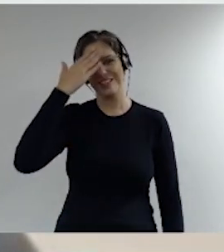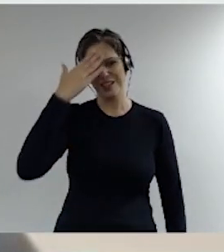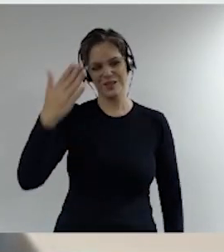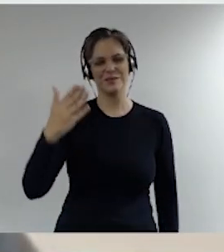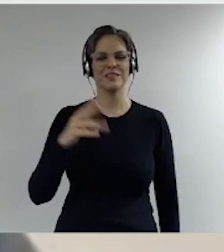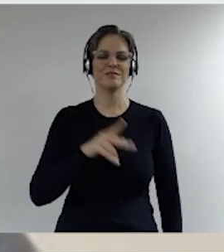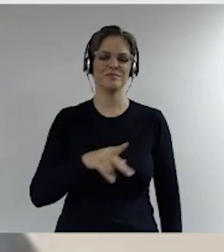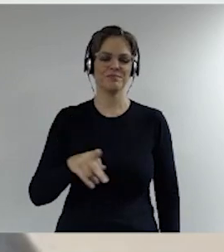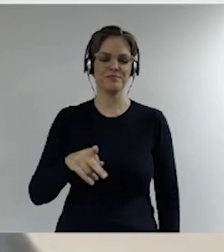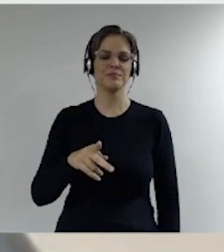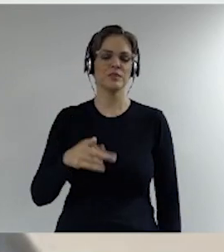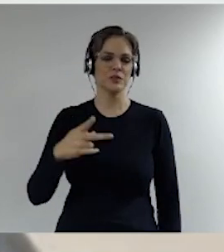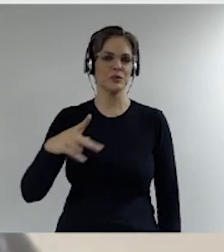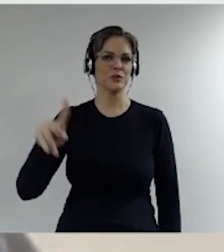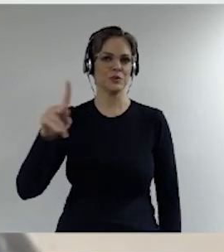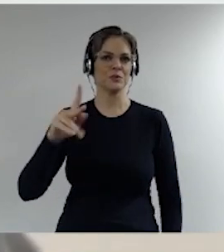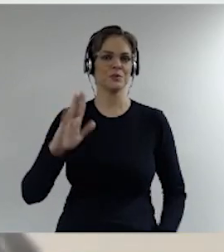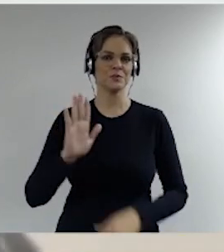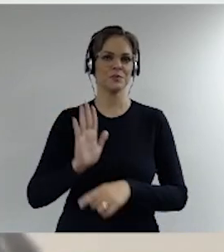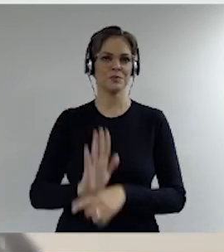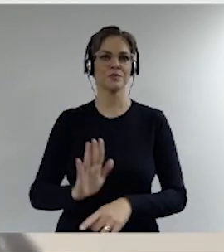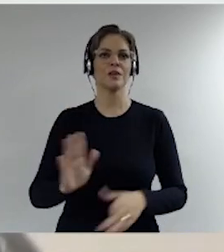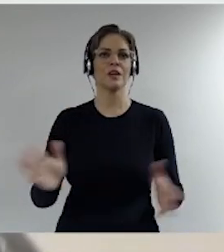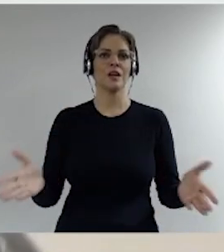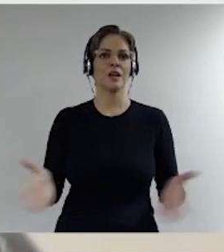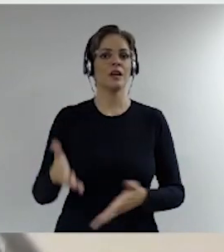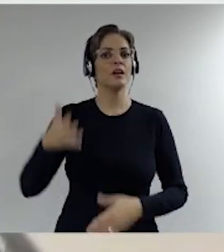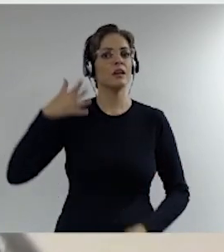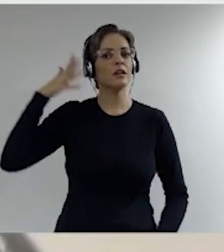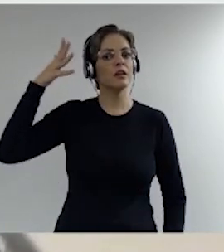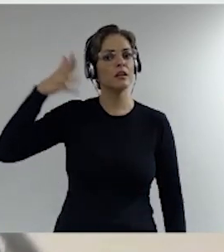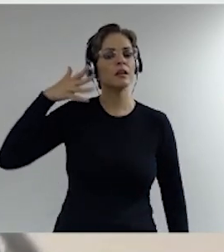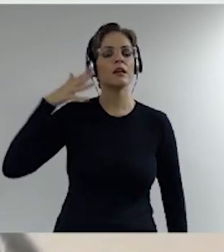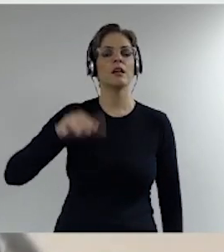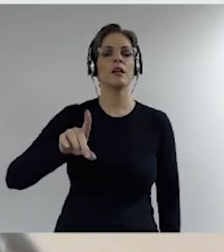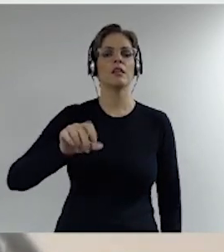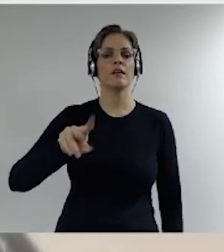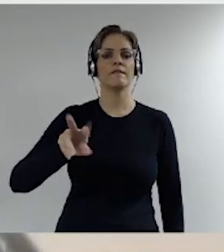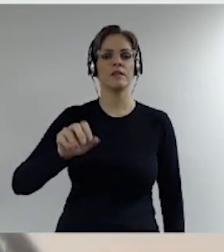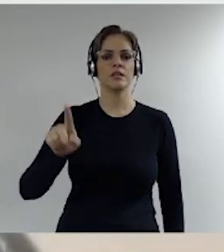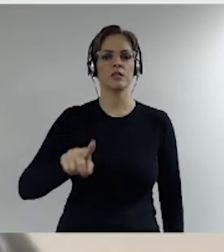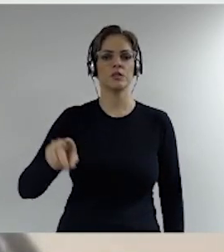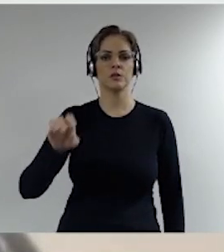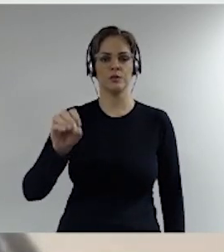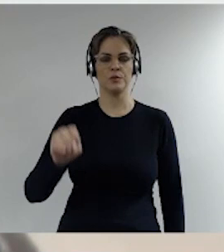pela sua colaboração. E eu passo a palavra ao doutor Davanzo.